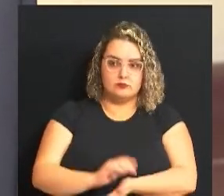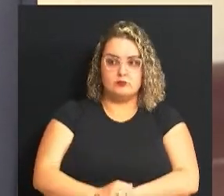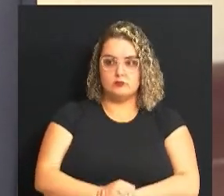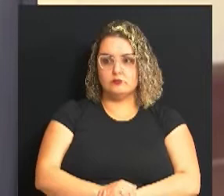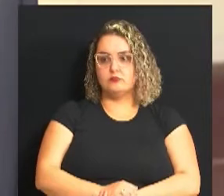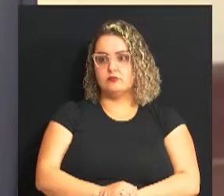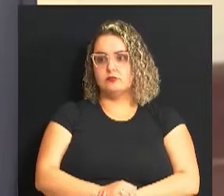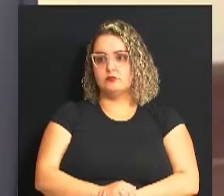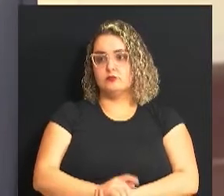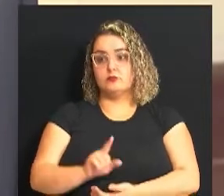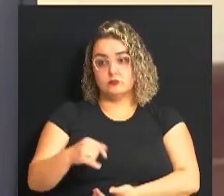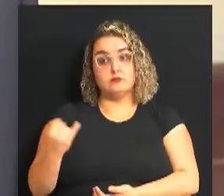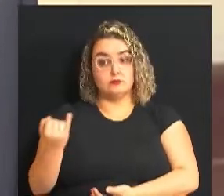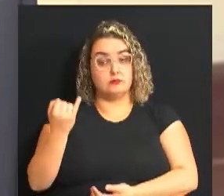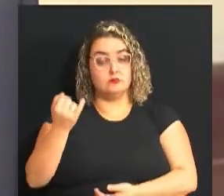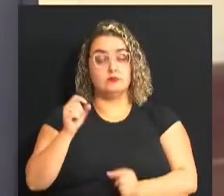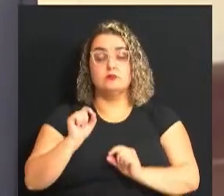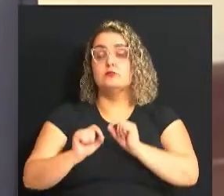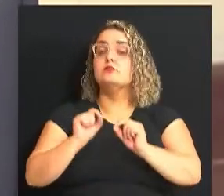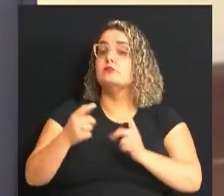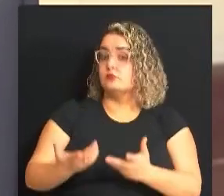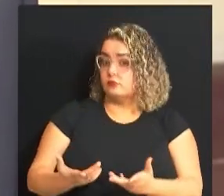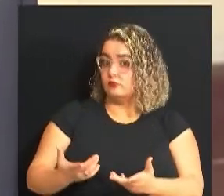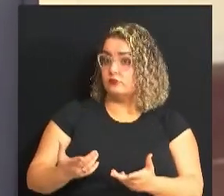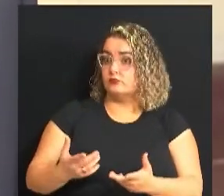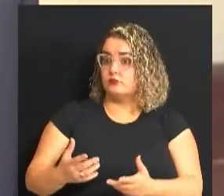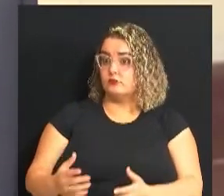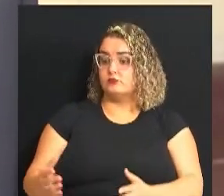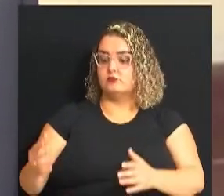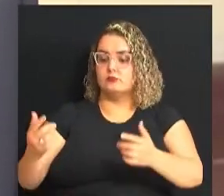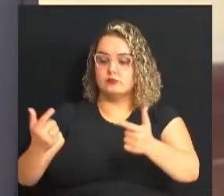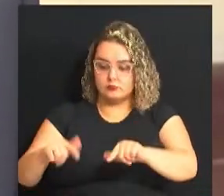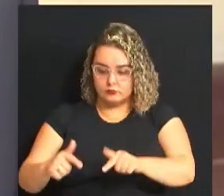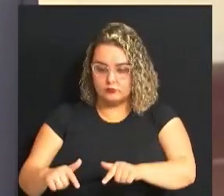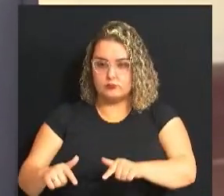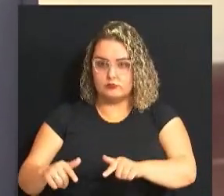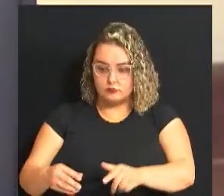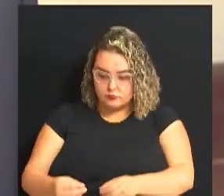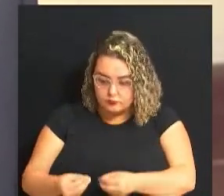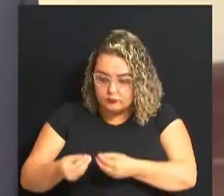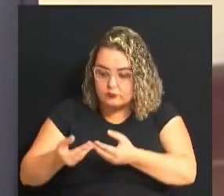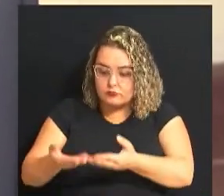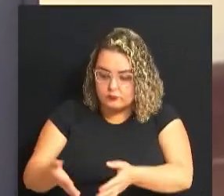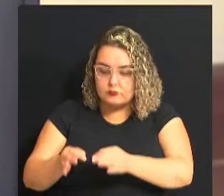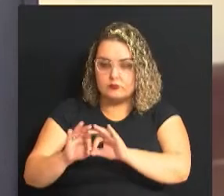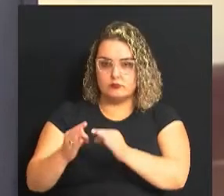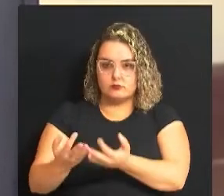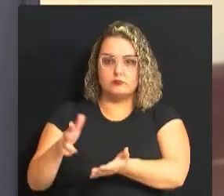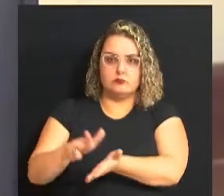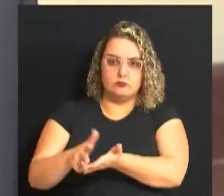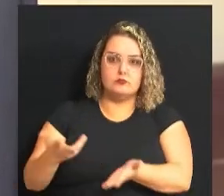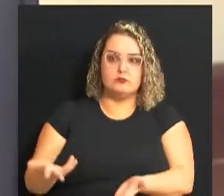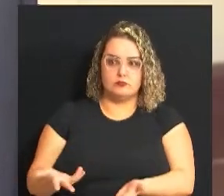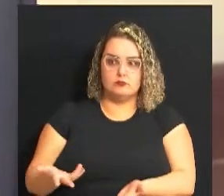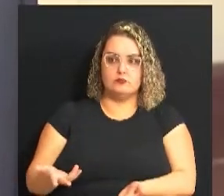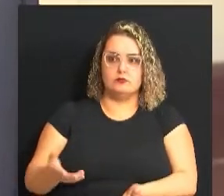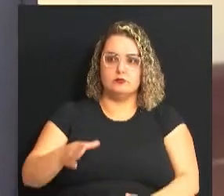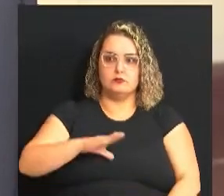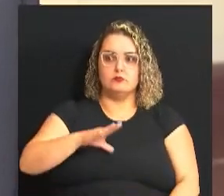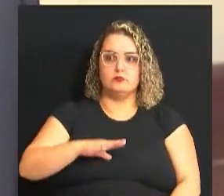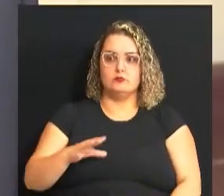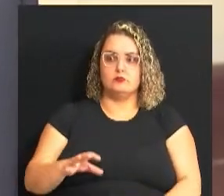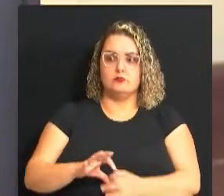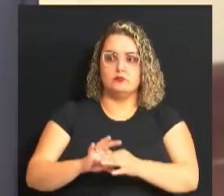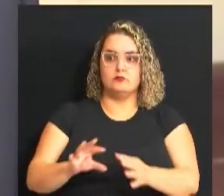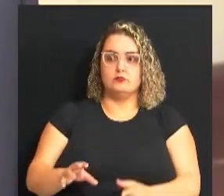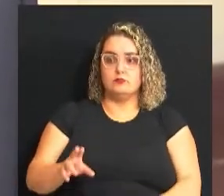É interessante porque ele transfere realmente a propriedade para as famílias que estão lá. Né, antes dessa lei, geralmente o município dava concessão de direito real de